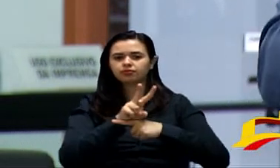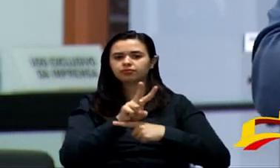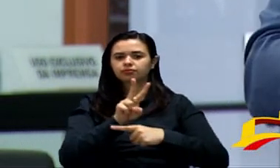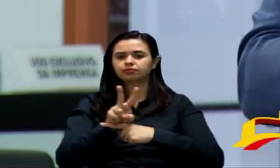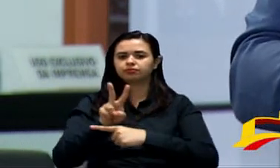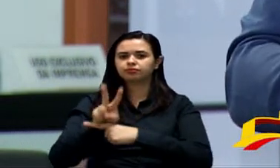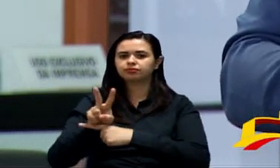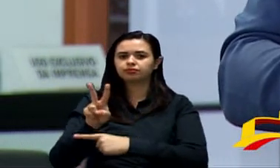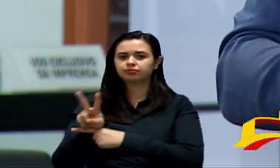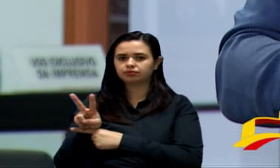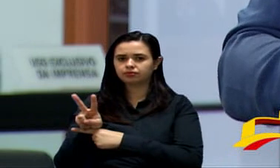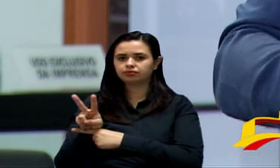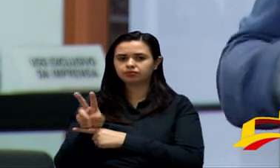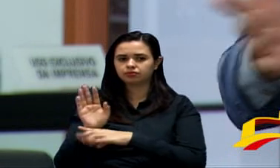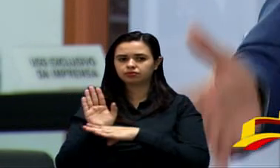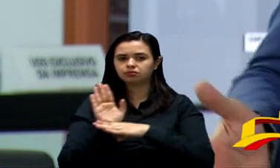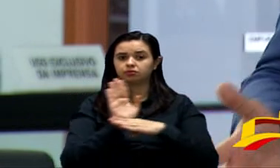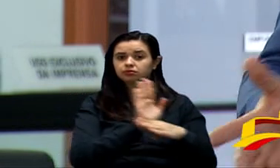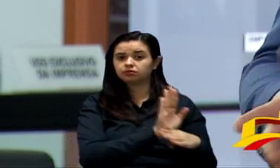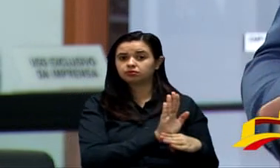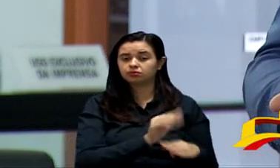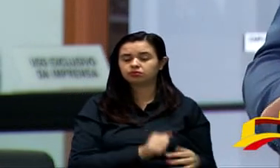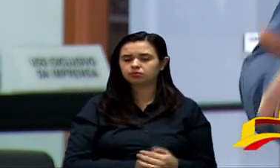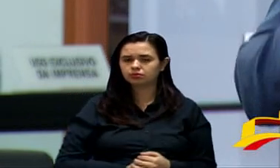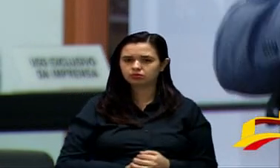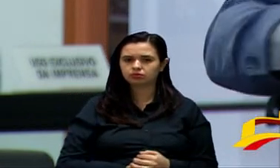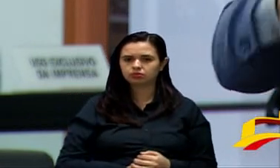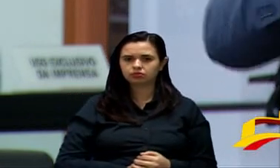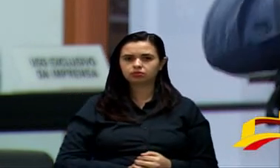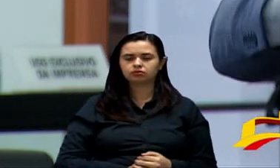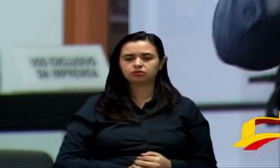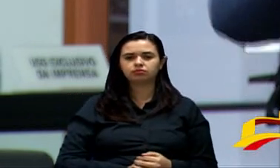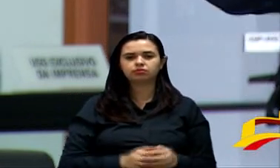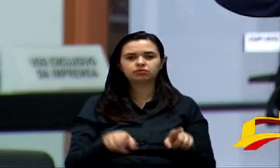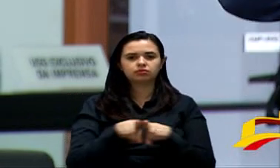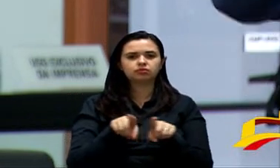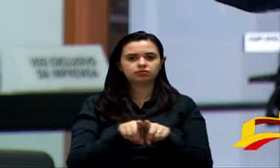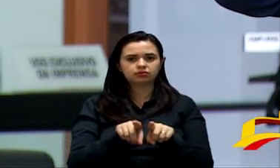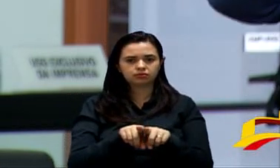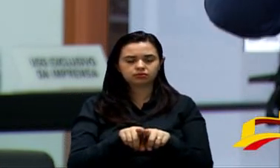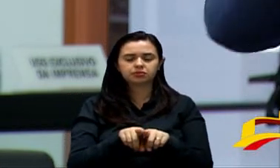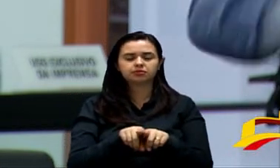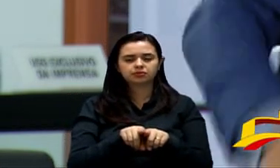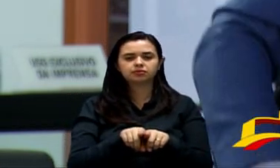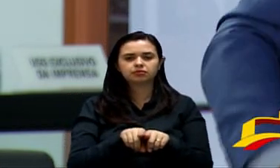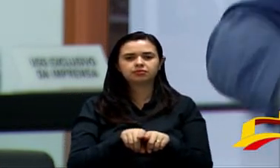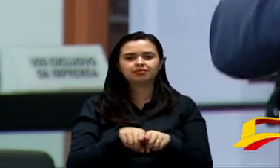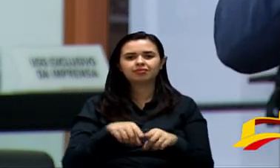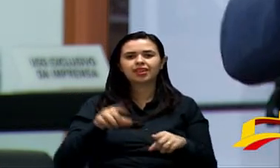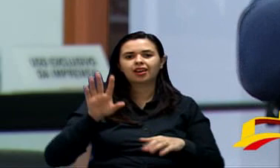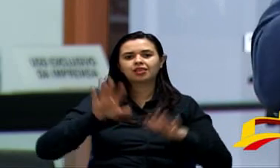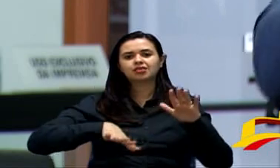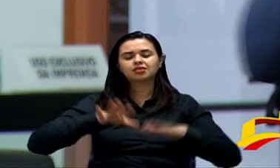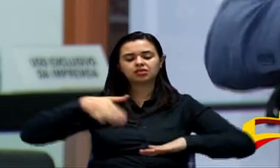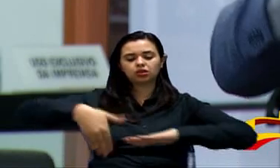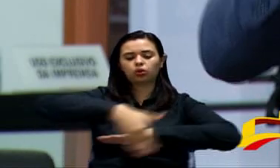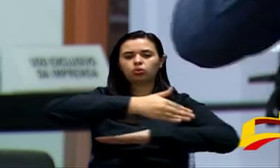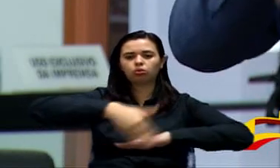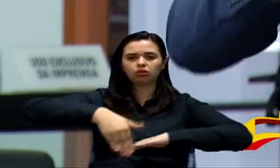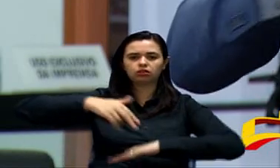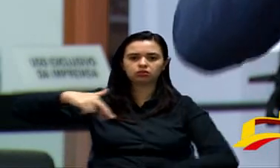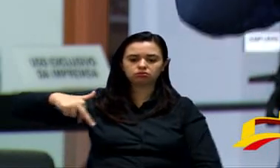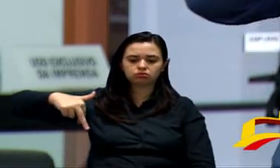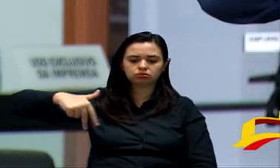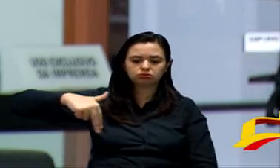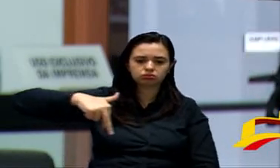ajudar a atravessar, até mesmo que às vezes não tem respeito. E eu fiz esse projeto para ter faixa de faixa viva em